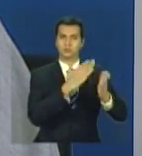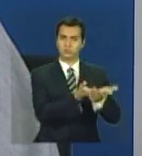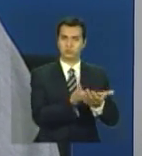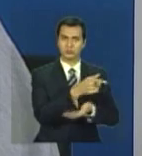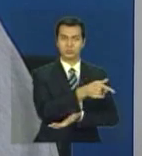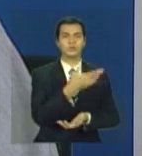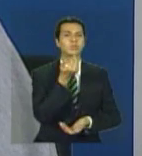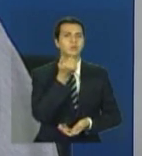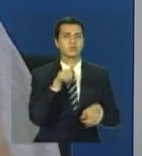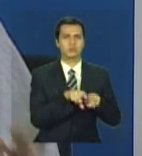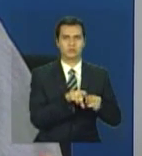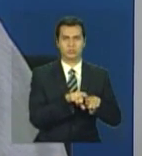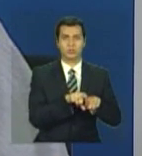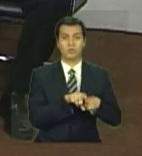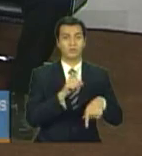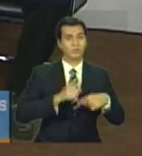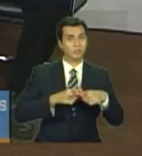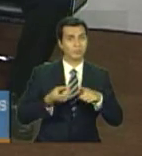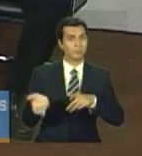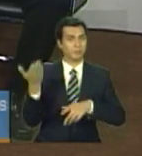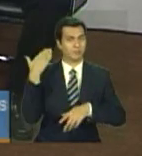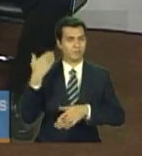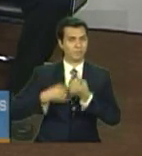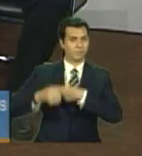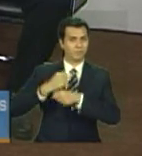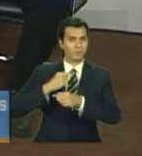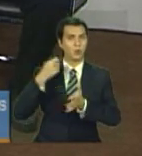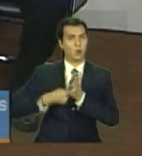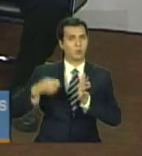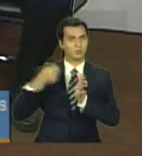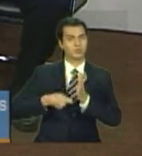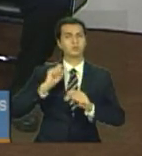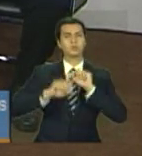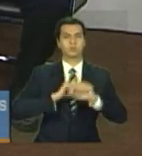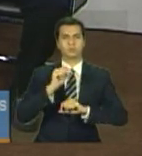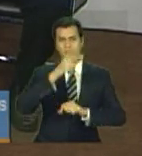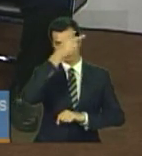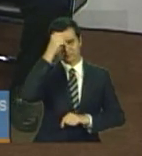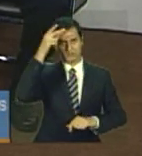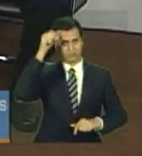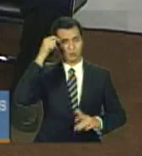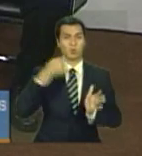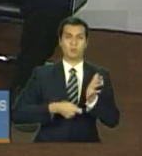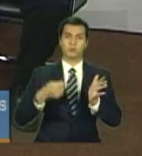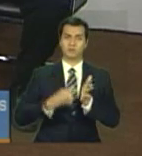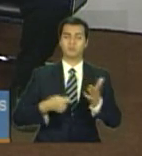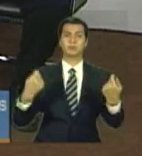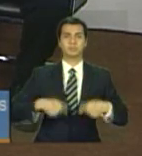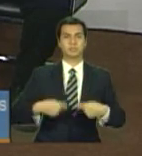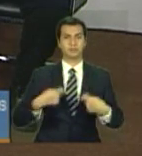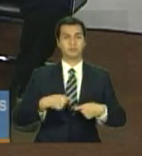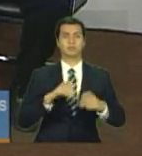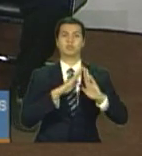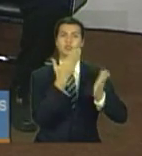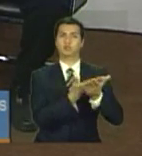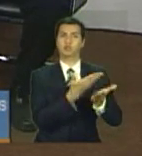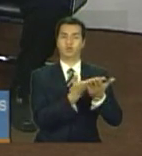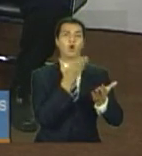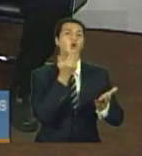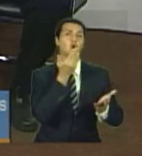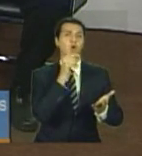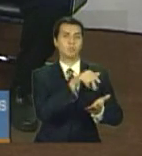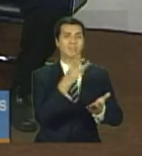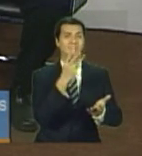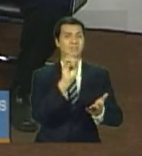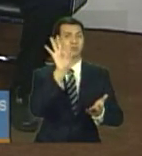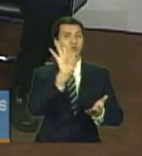do ano passado, os municípios têm como obrigação aplicar pelo menos 30% dos recursos da alimentação escolar na